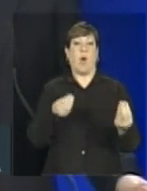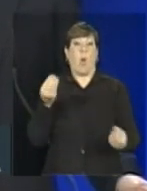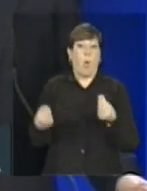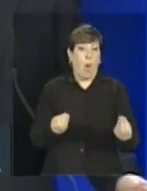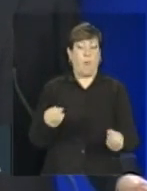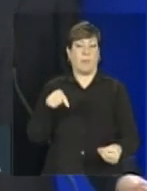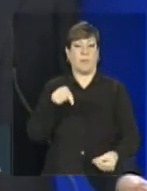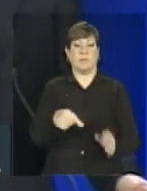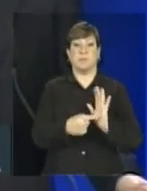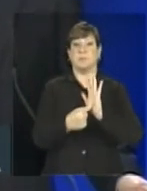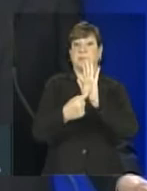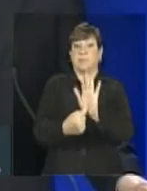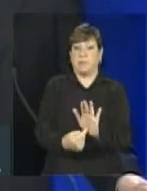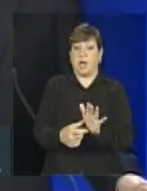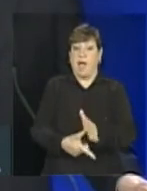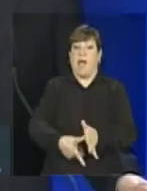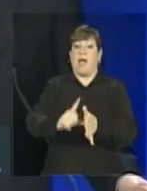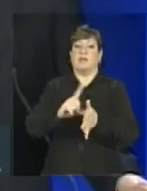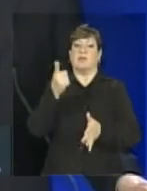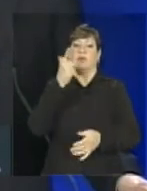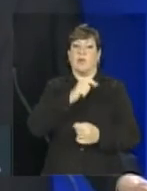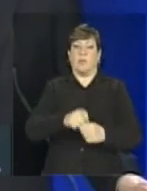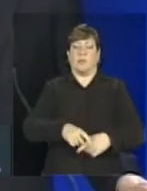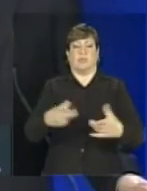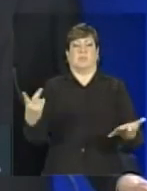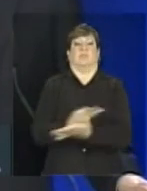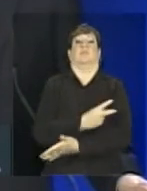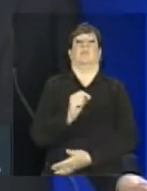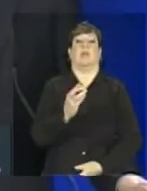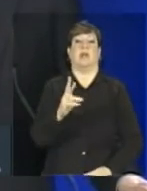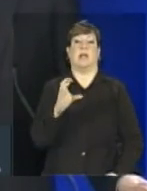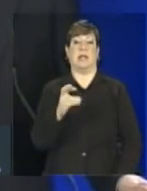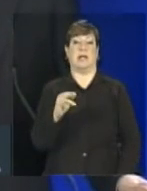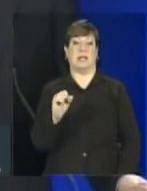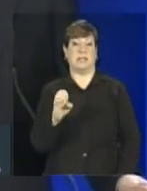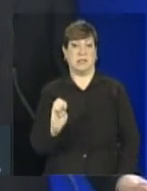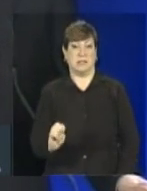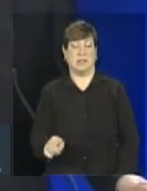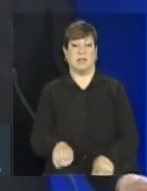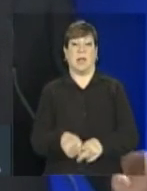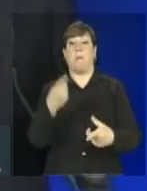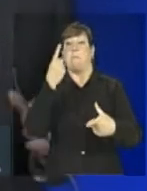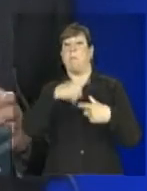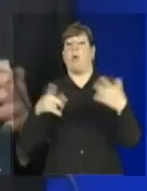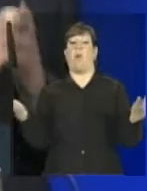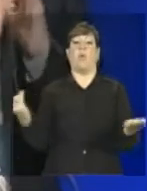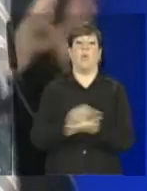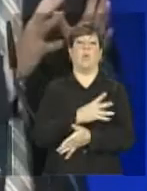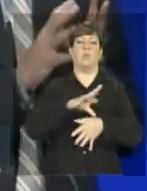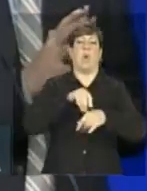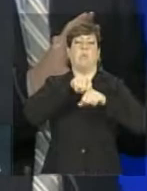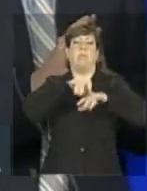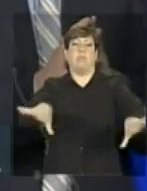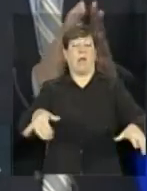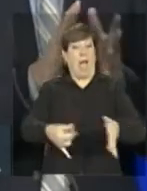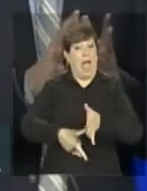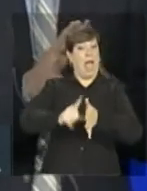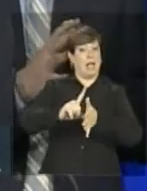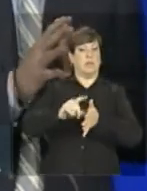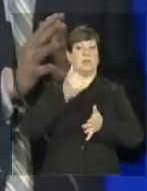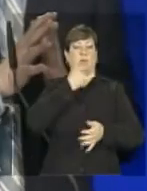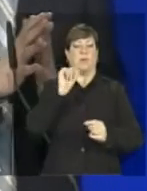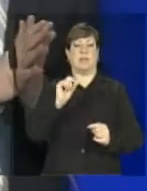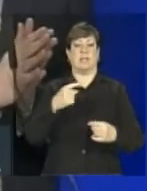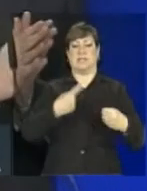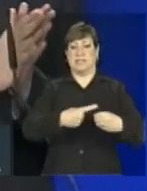sinais, sintomas, antes de eclodir uma crise ou um surto de doença? Cidades,